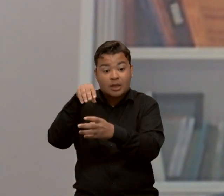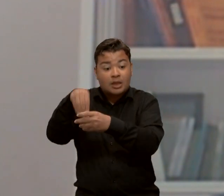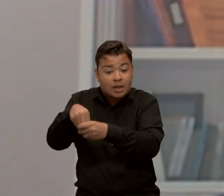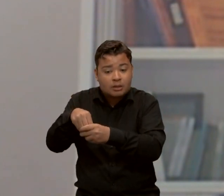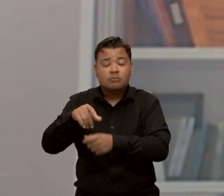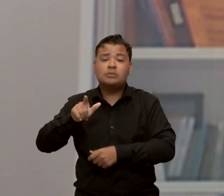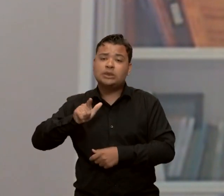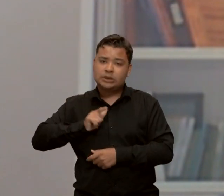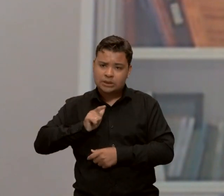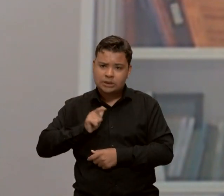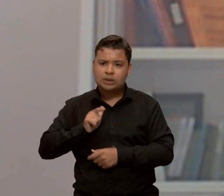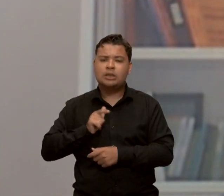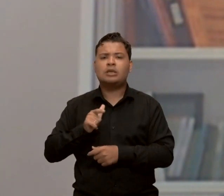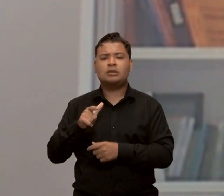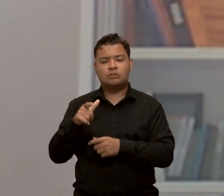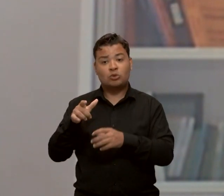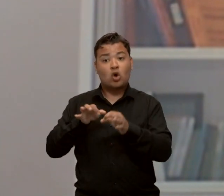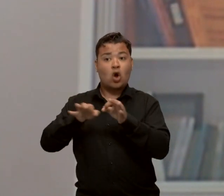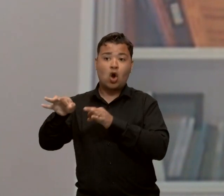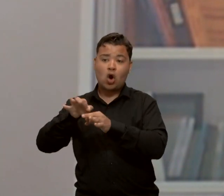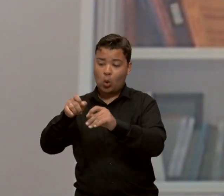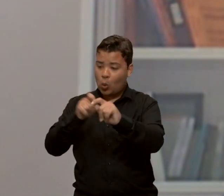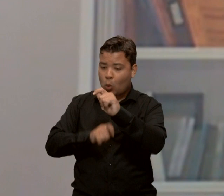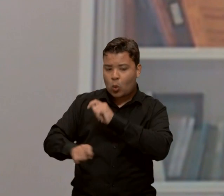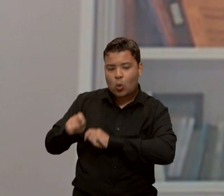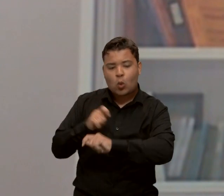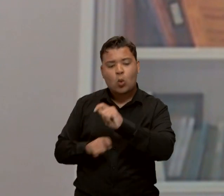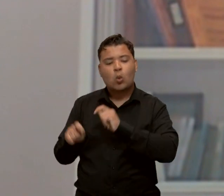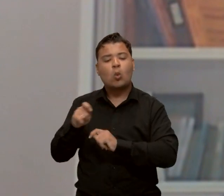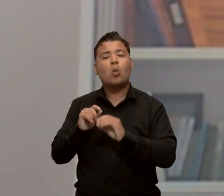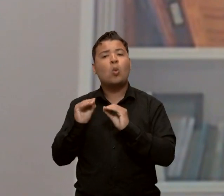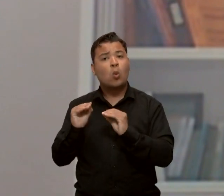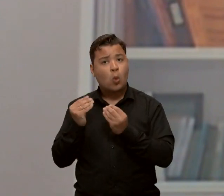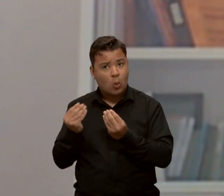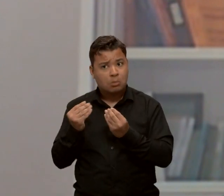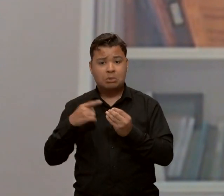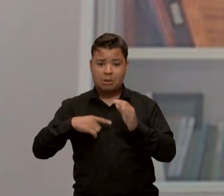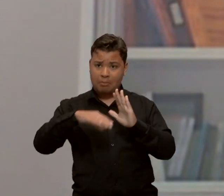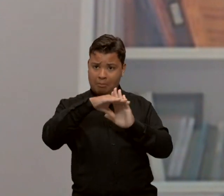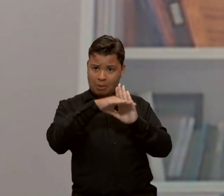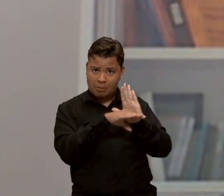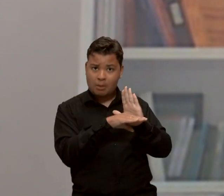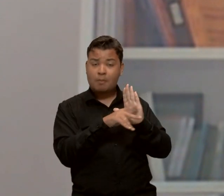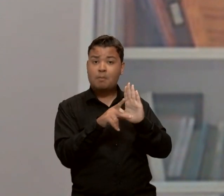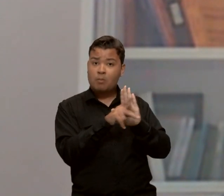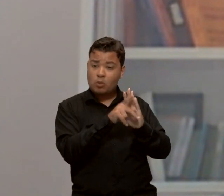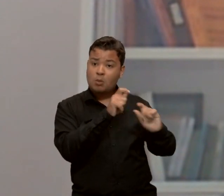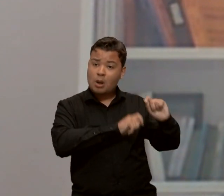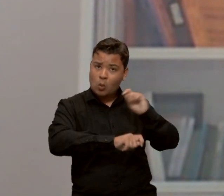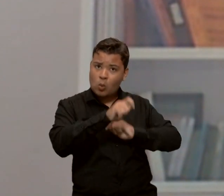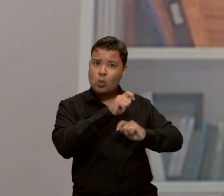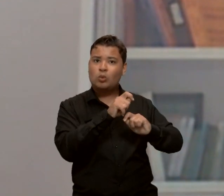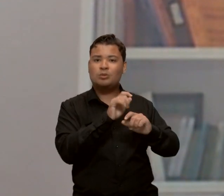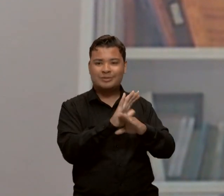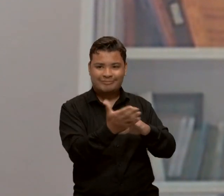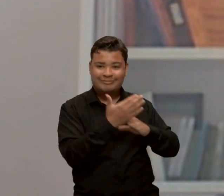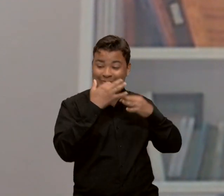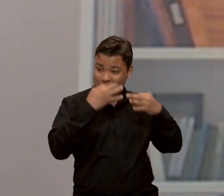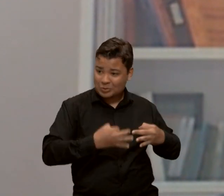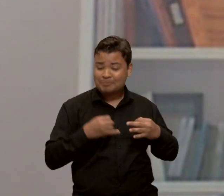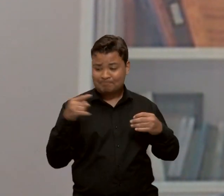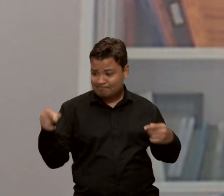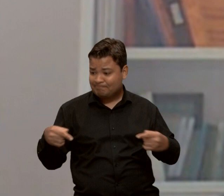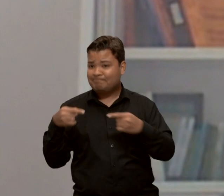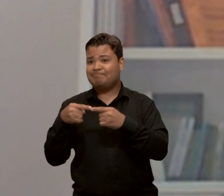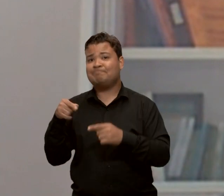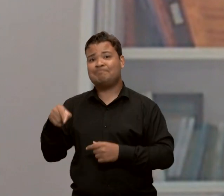nós temos uma unidade de organização econômica que se baseia nos princípios da economia solidária. Dentro da família, por exemplo, a